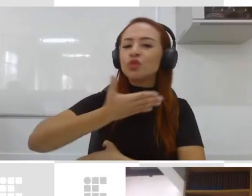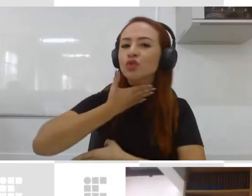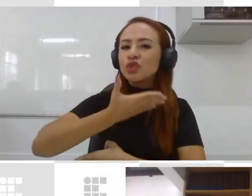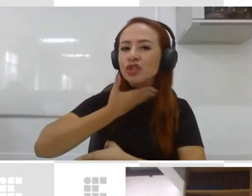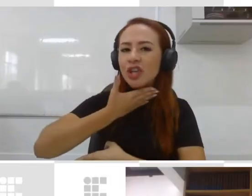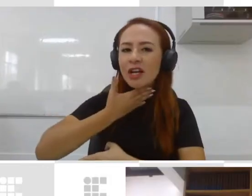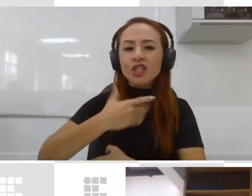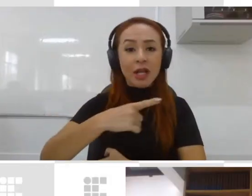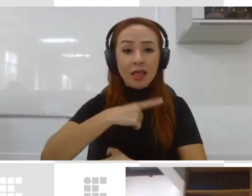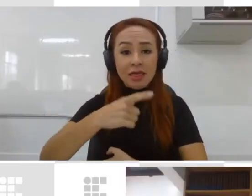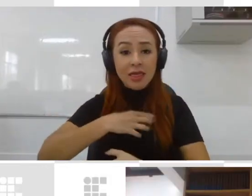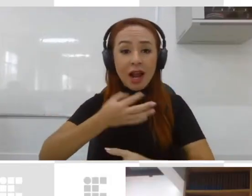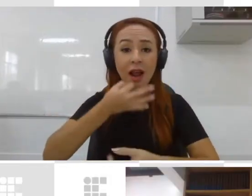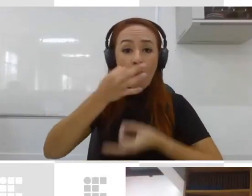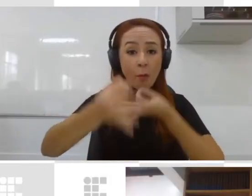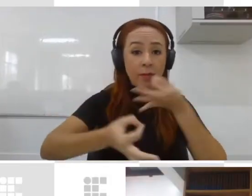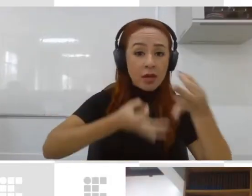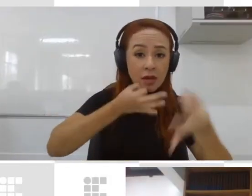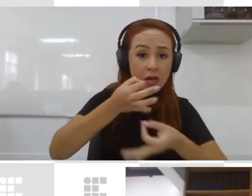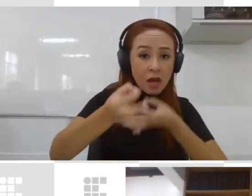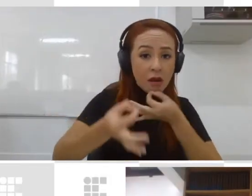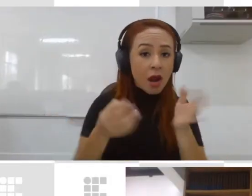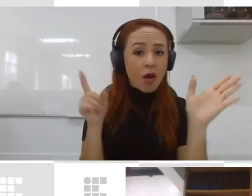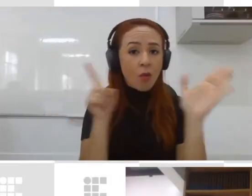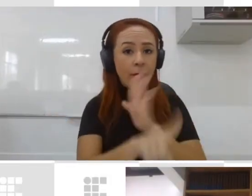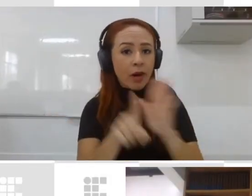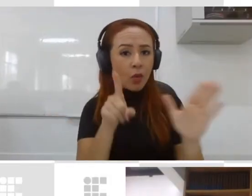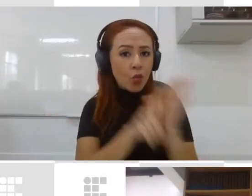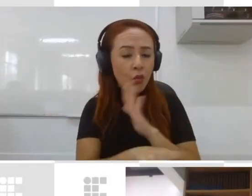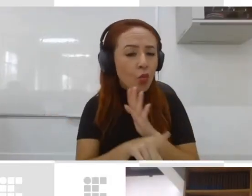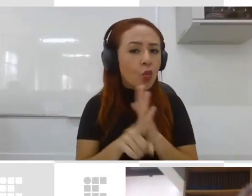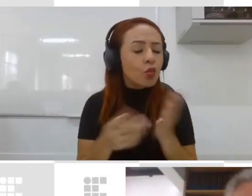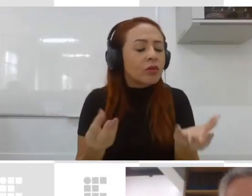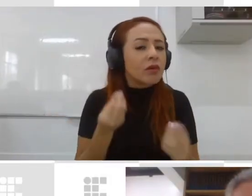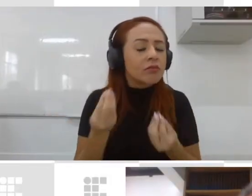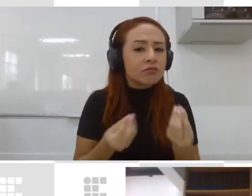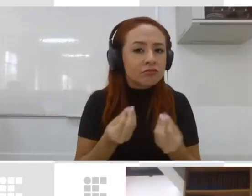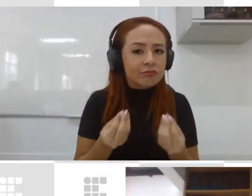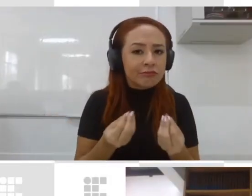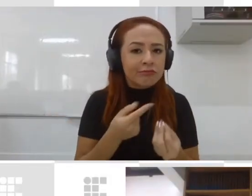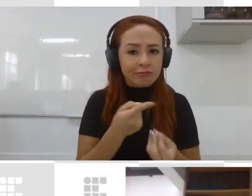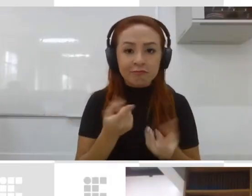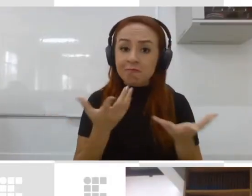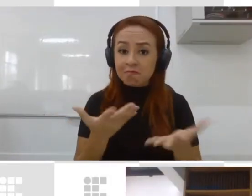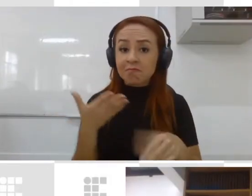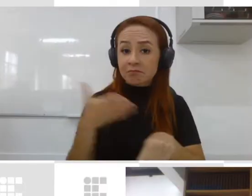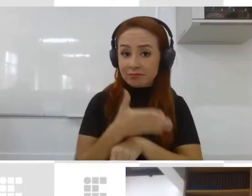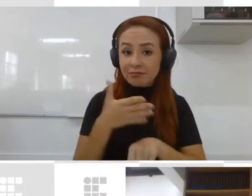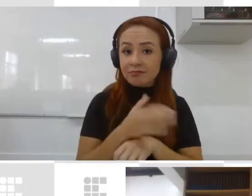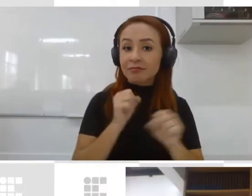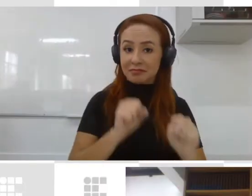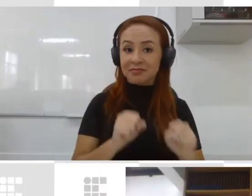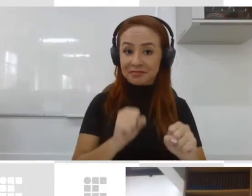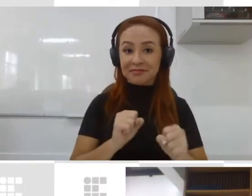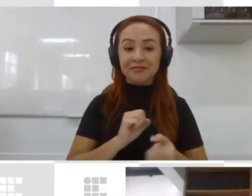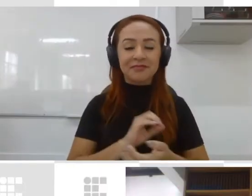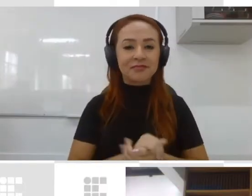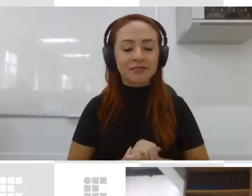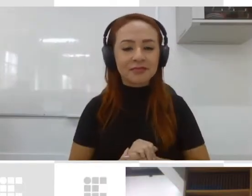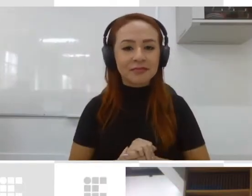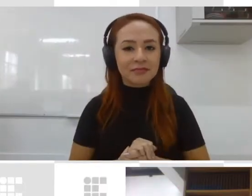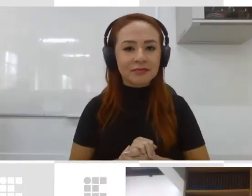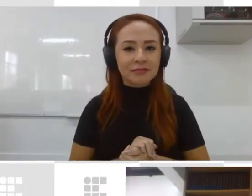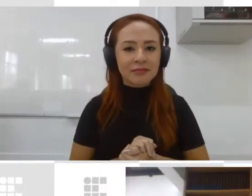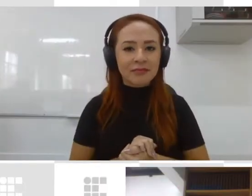comentários, reflexões, perguntas, né? E enquanto os colegas,